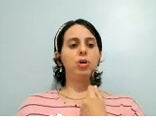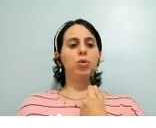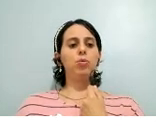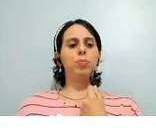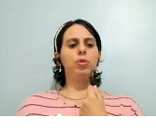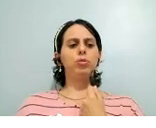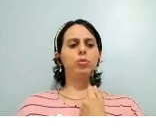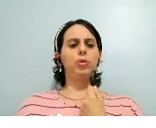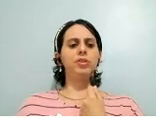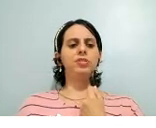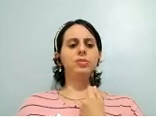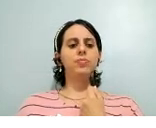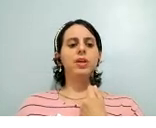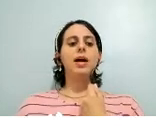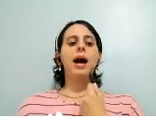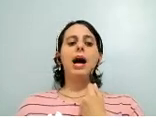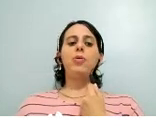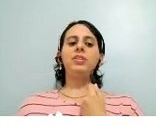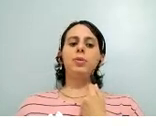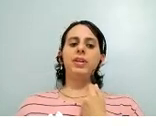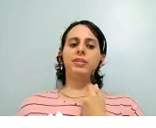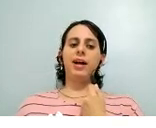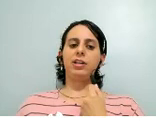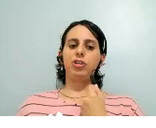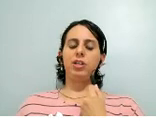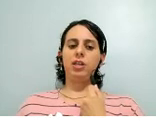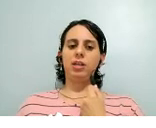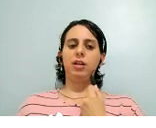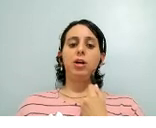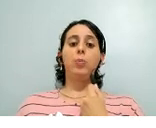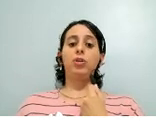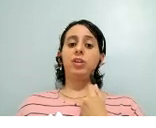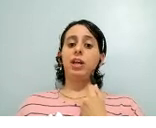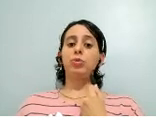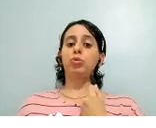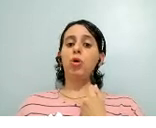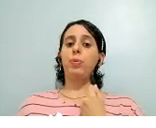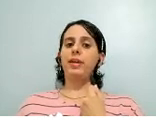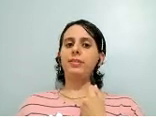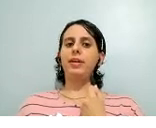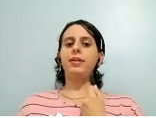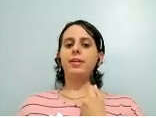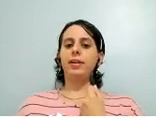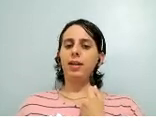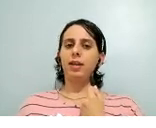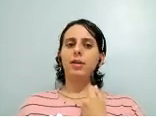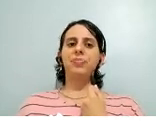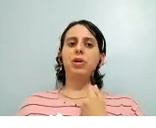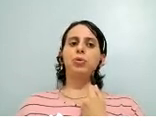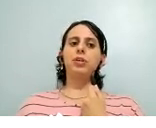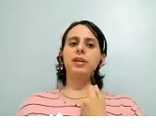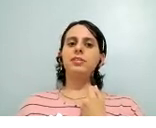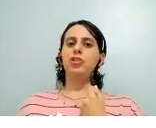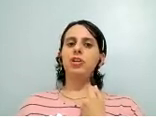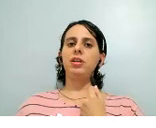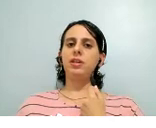atividade. 1.2. Ao interpretar a tirinha, podemos compreender que. Então,